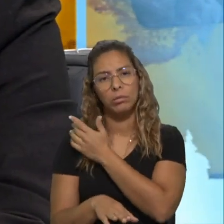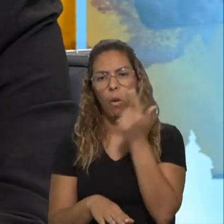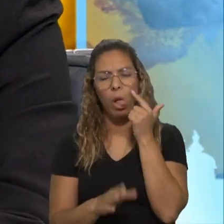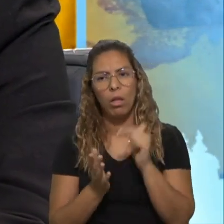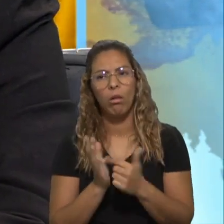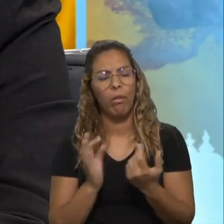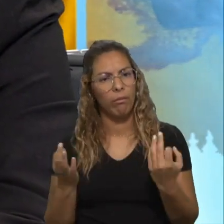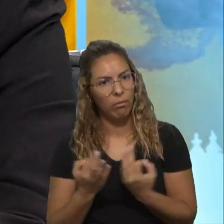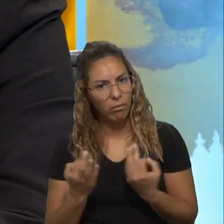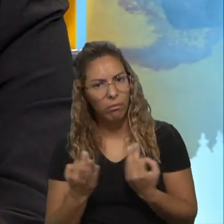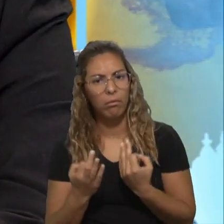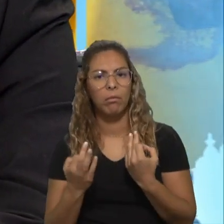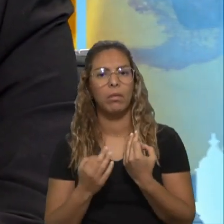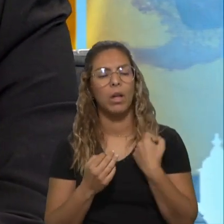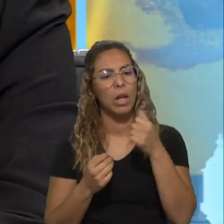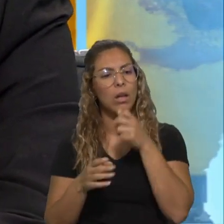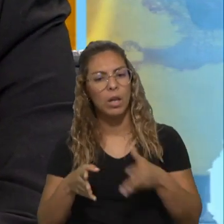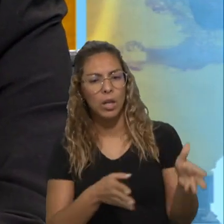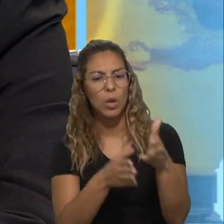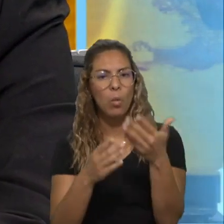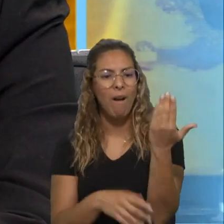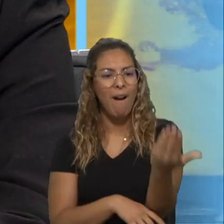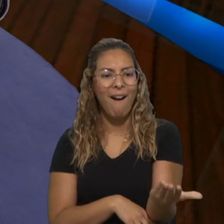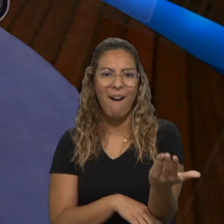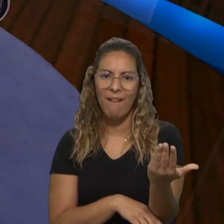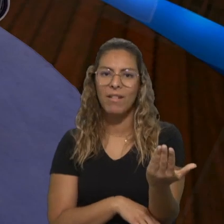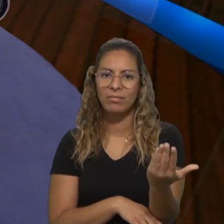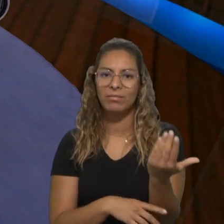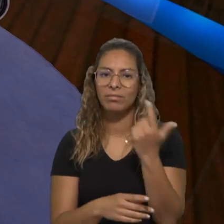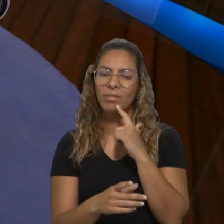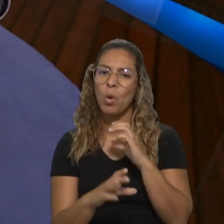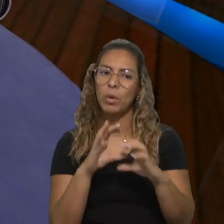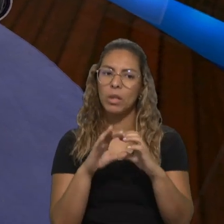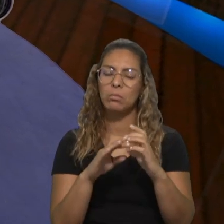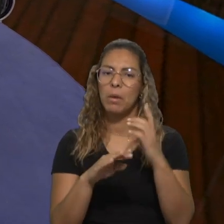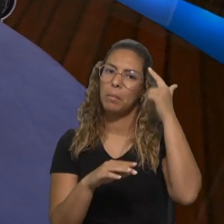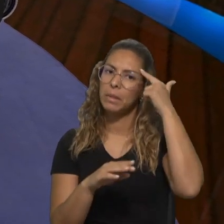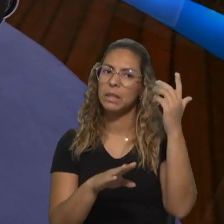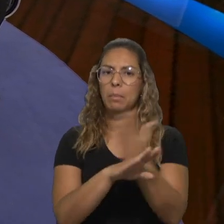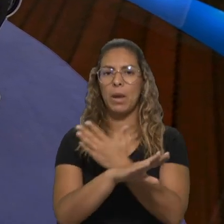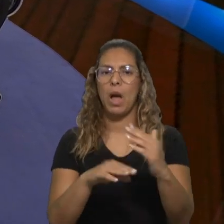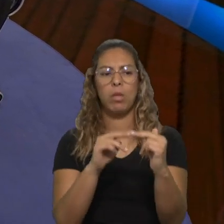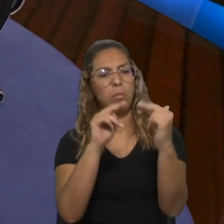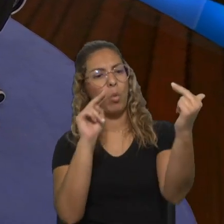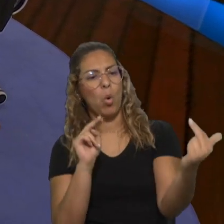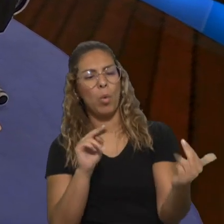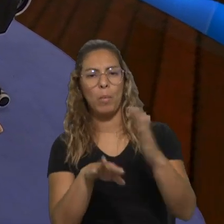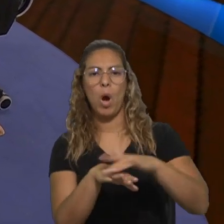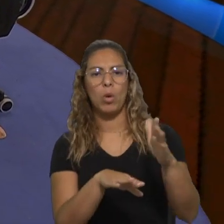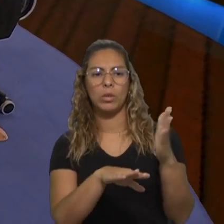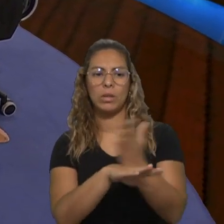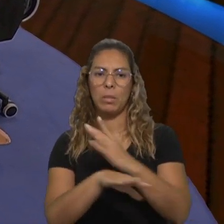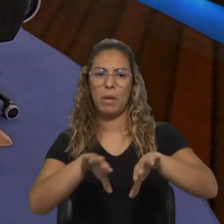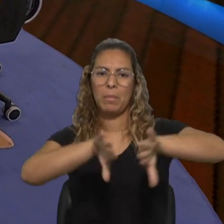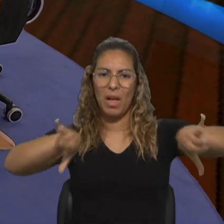como fator de comunicação, e nós habitualmente experimentamos o Tejo como um fator de separação e de bloqueio. E, portanto, usar o próprio